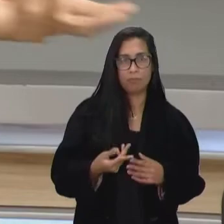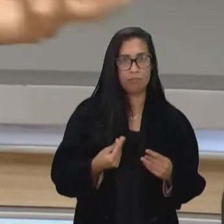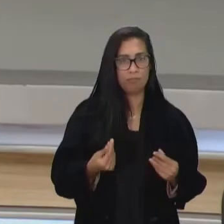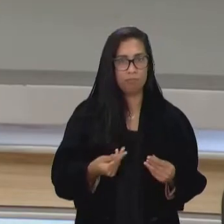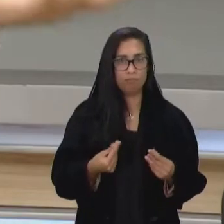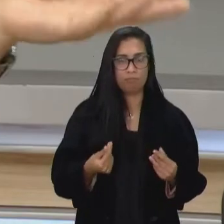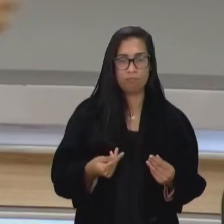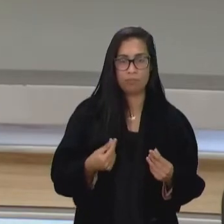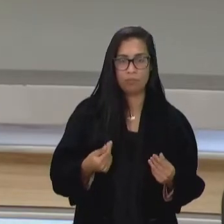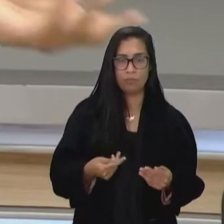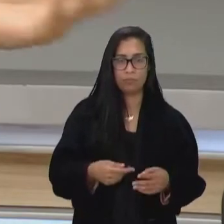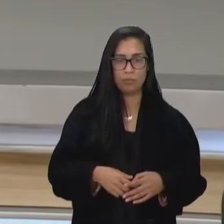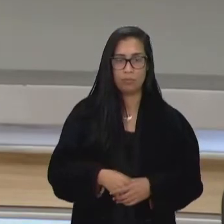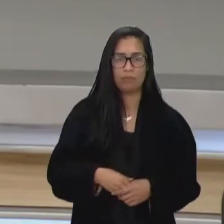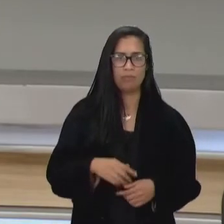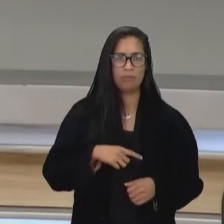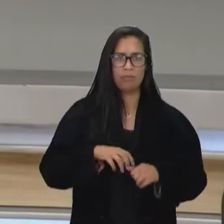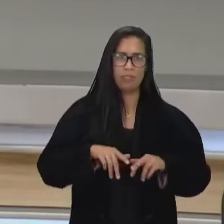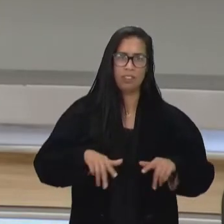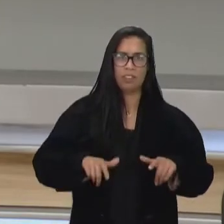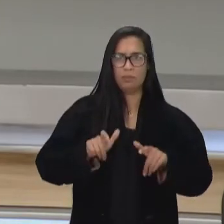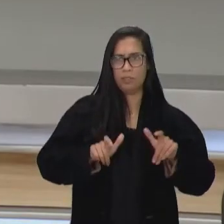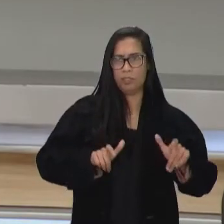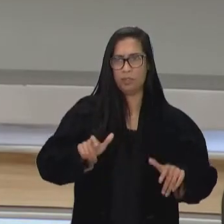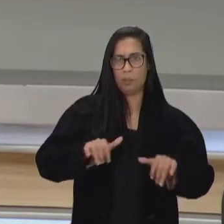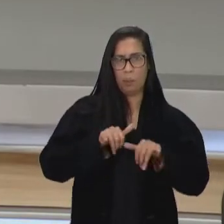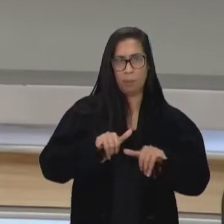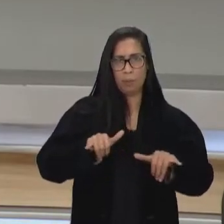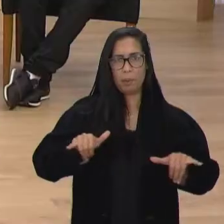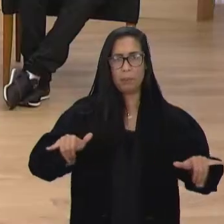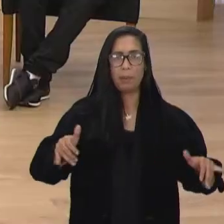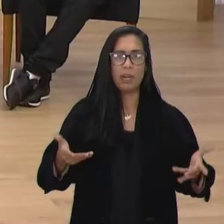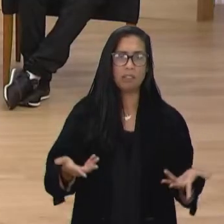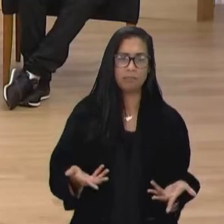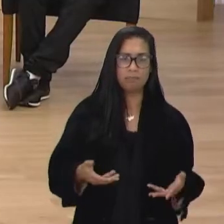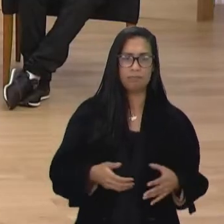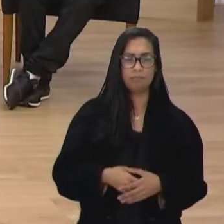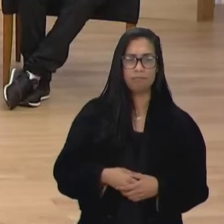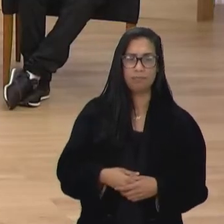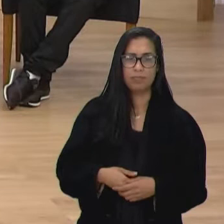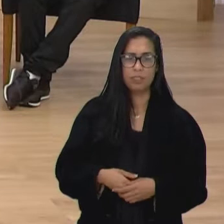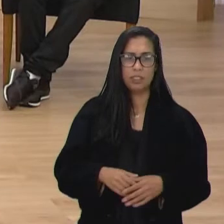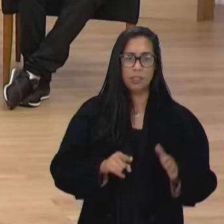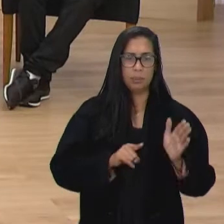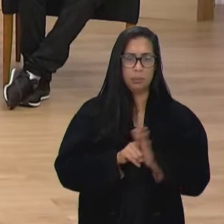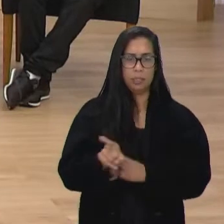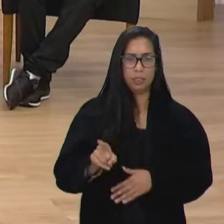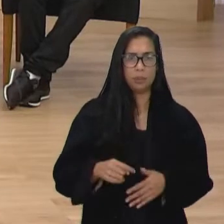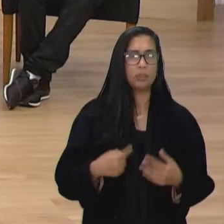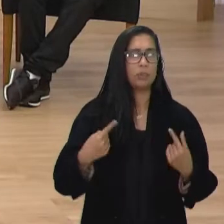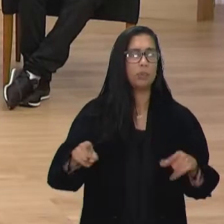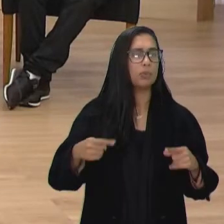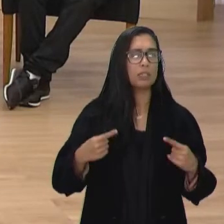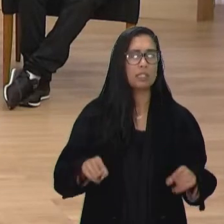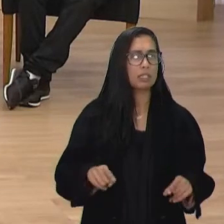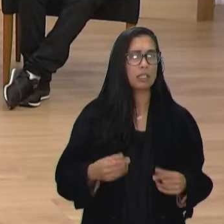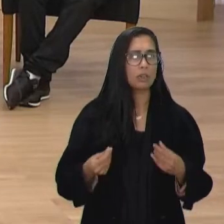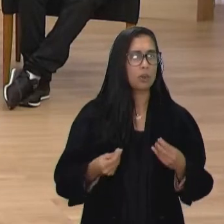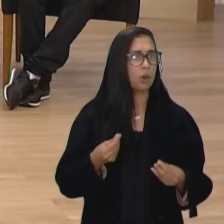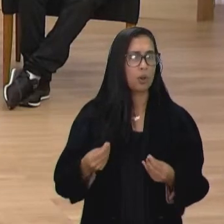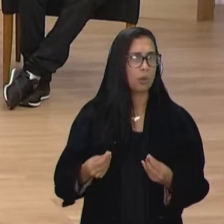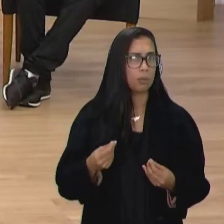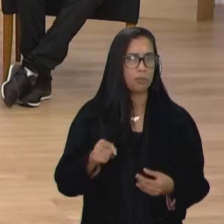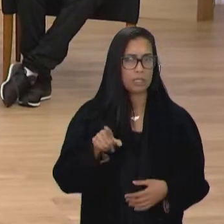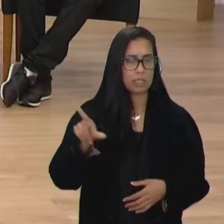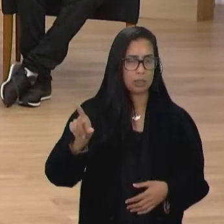que fala o que está acontecendo e é isso. E uma pergunta, trilha sonora, como que vocês pensaram nisso? Vocês utilizaram